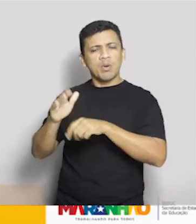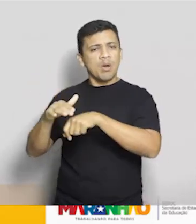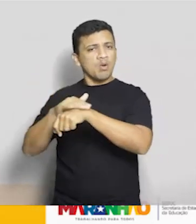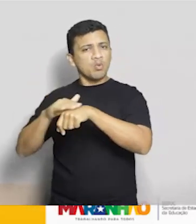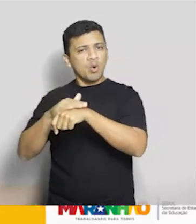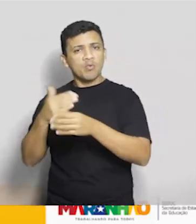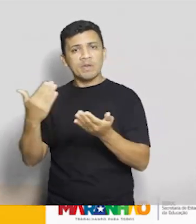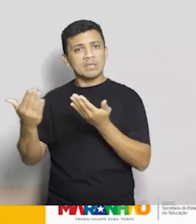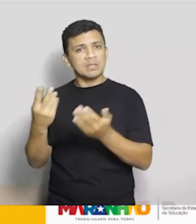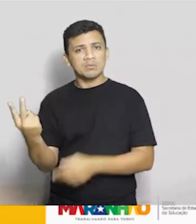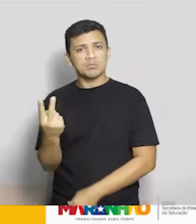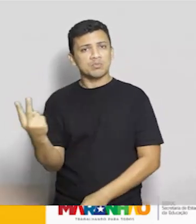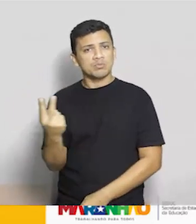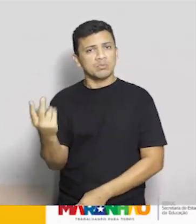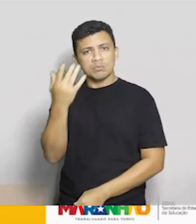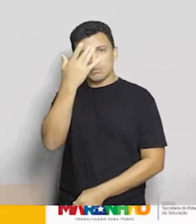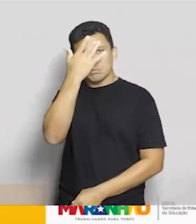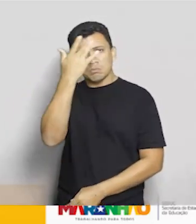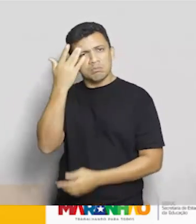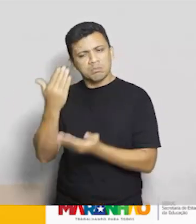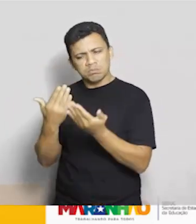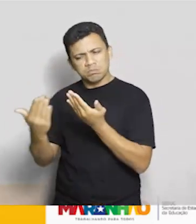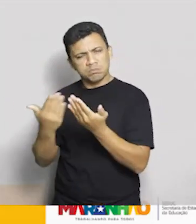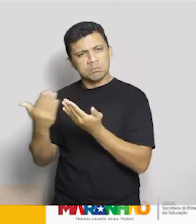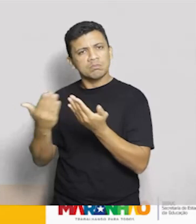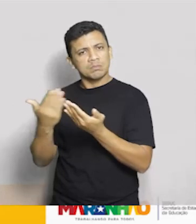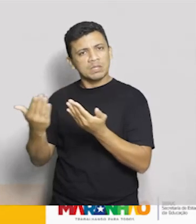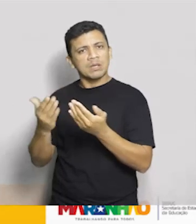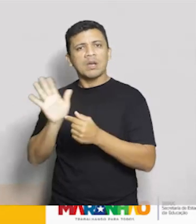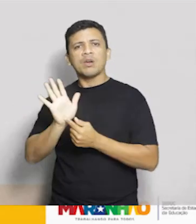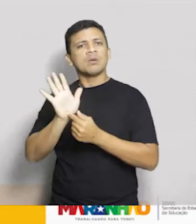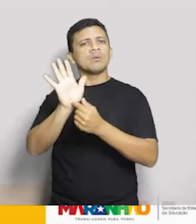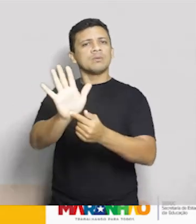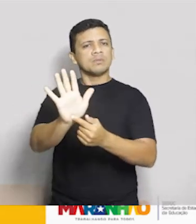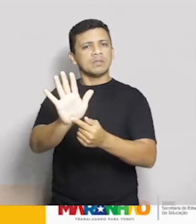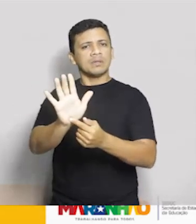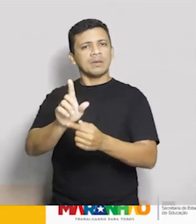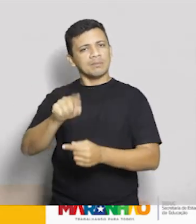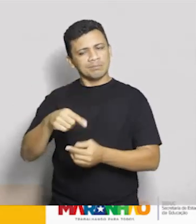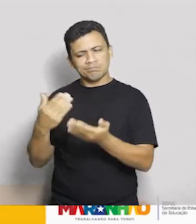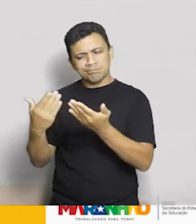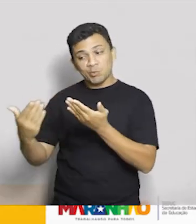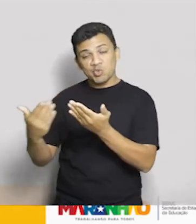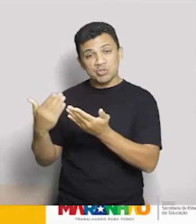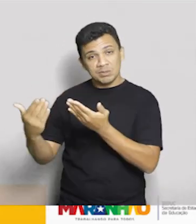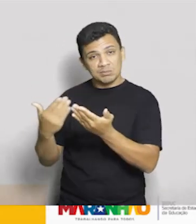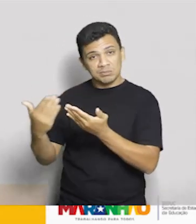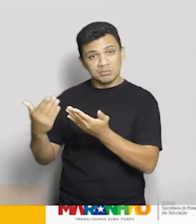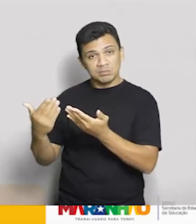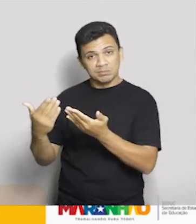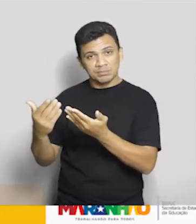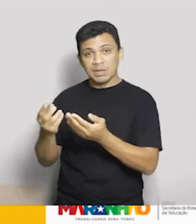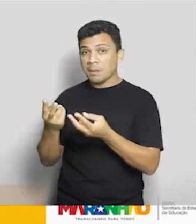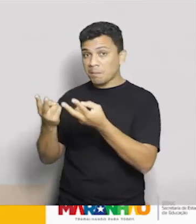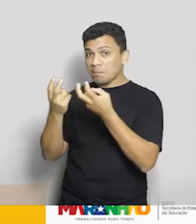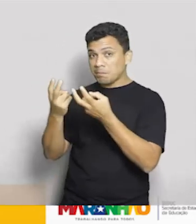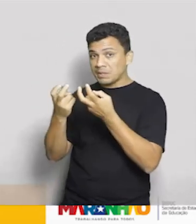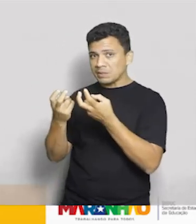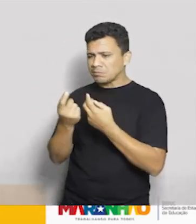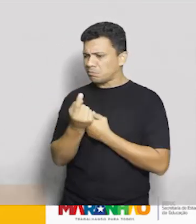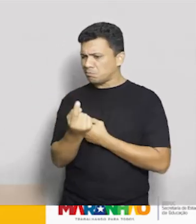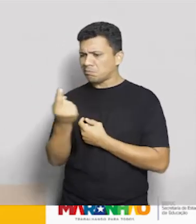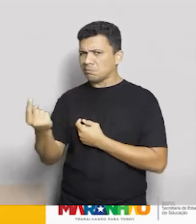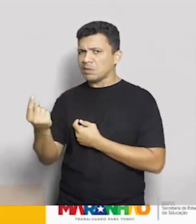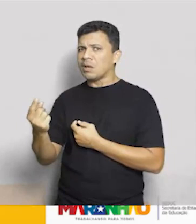duas pessoas é um texto um fragmento que foi destacado que representa o diálogo você vê pelas falas então